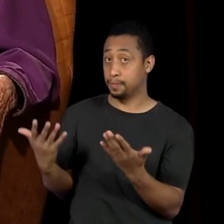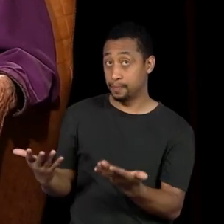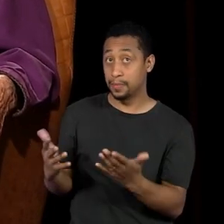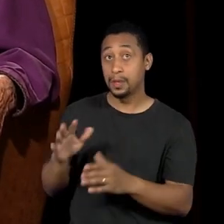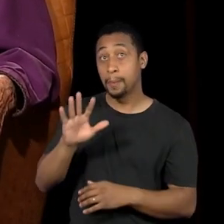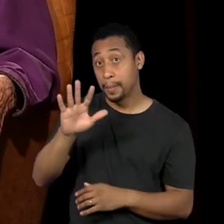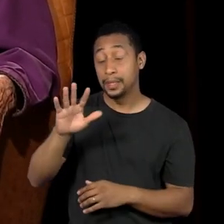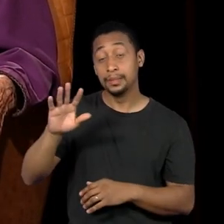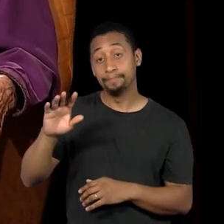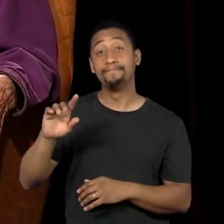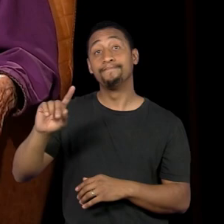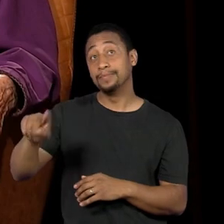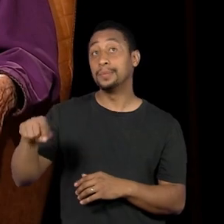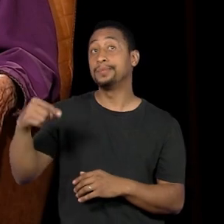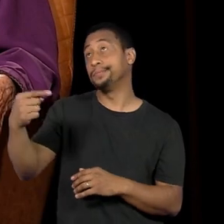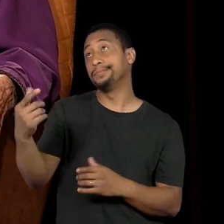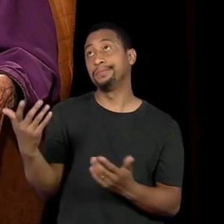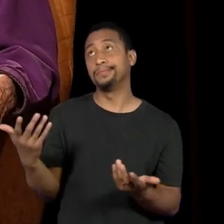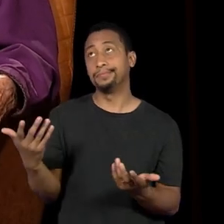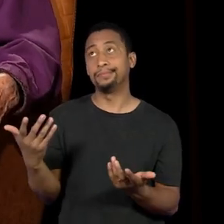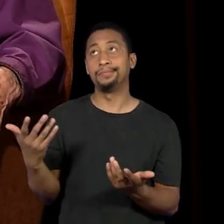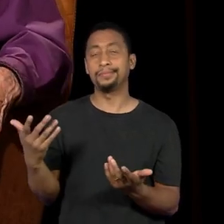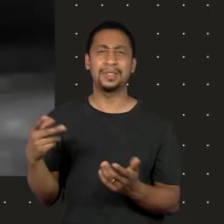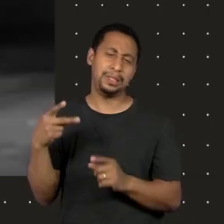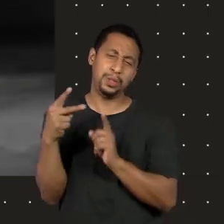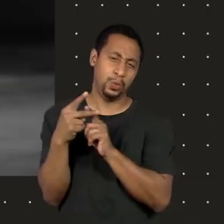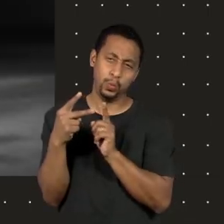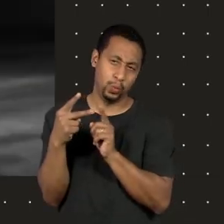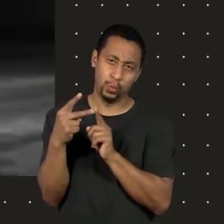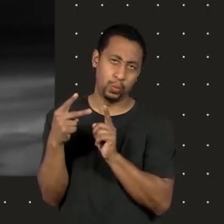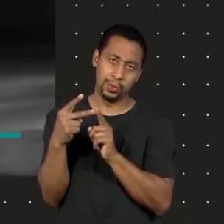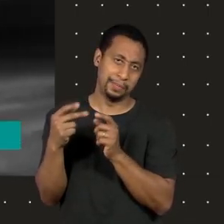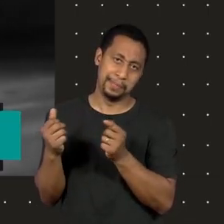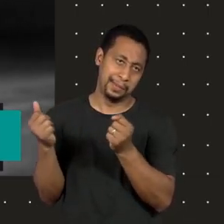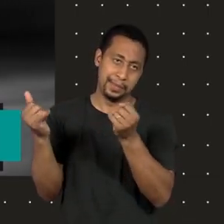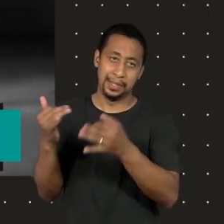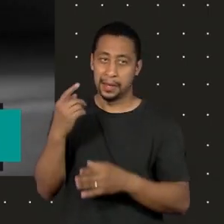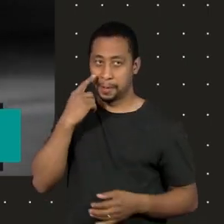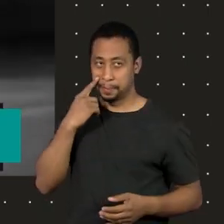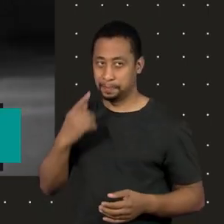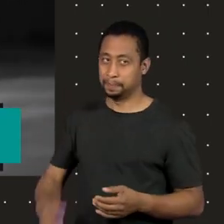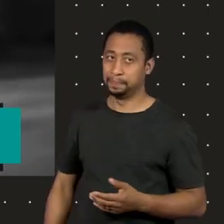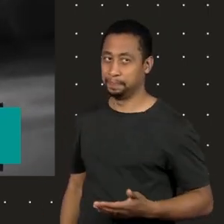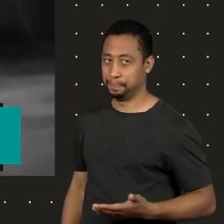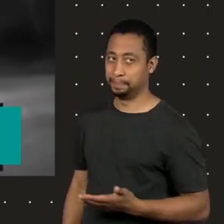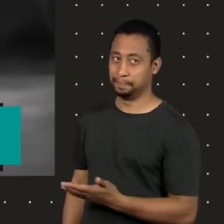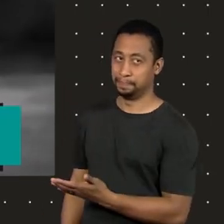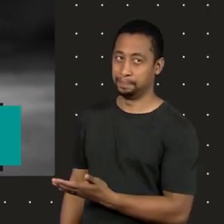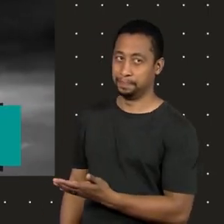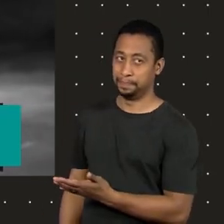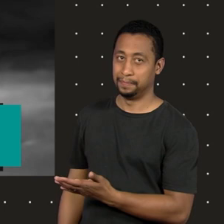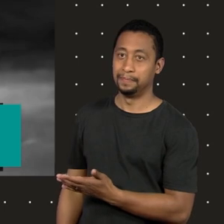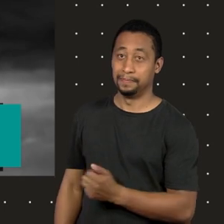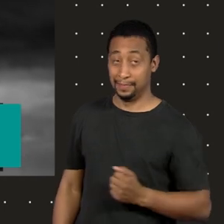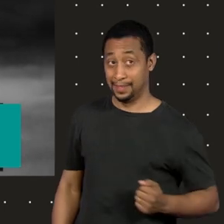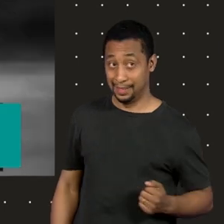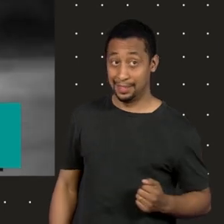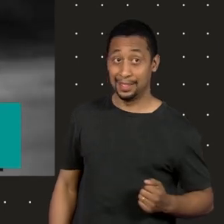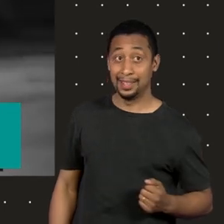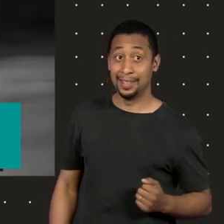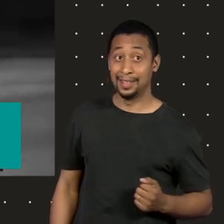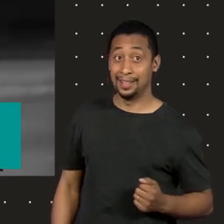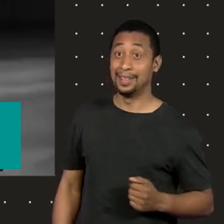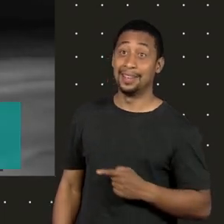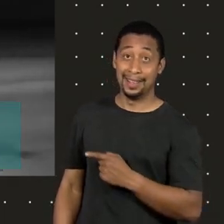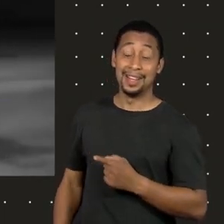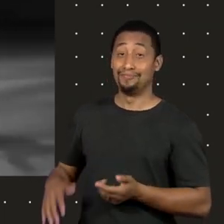segundo lugar, eu quero dizer que uma coisa que eu não vou falar, que aconteceu com ela, que vai acontecer